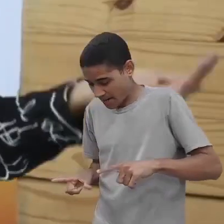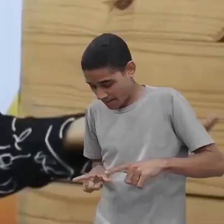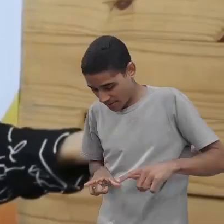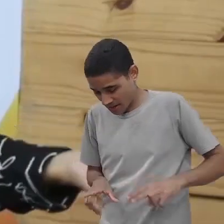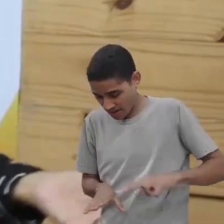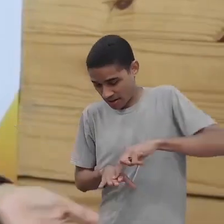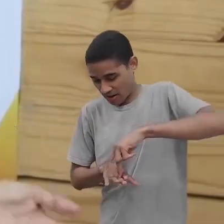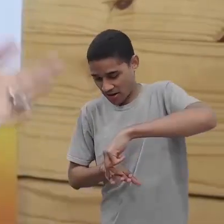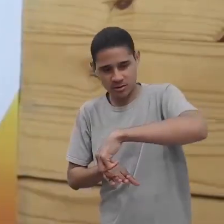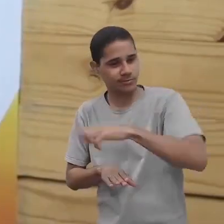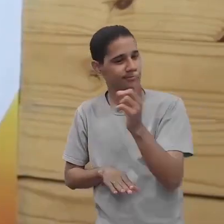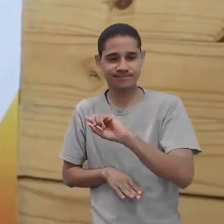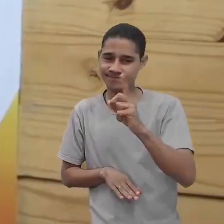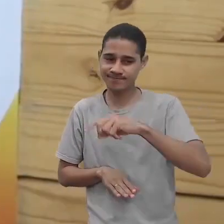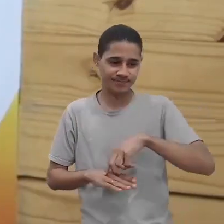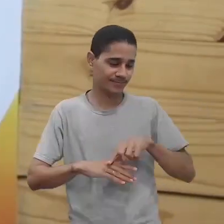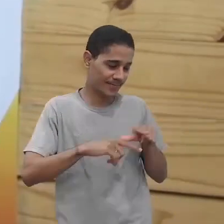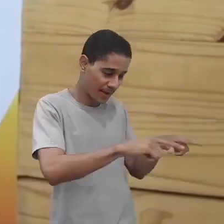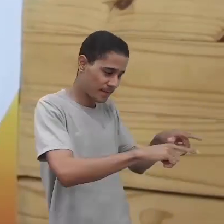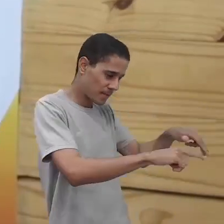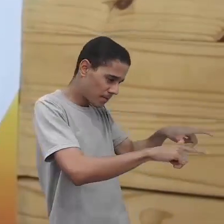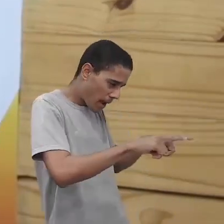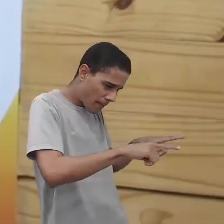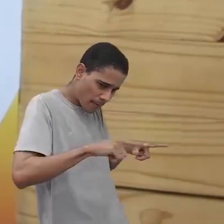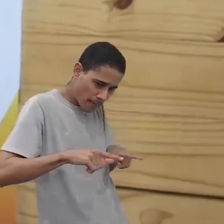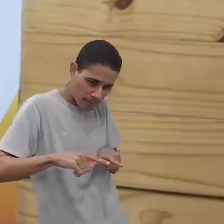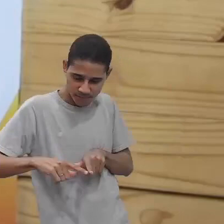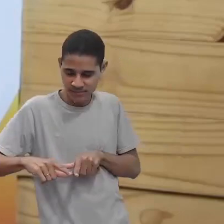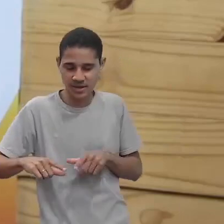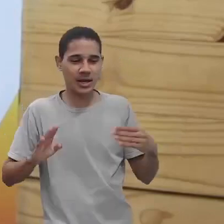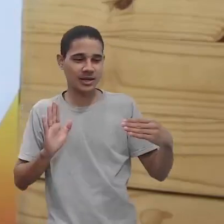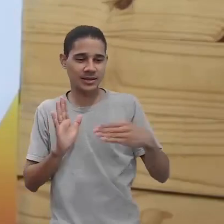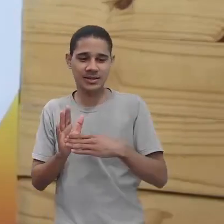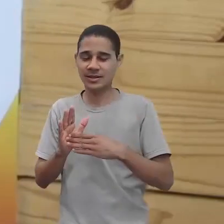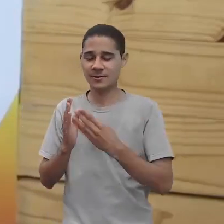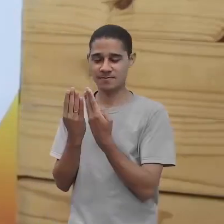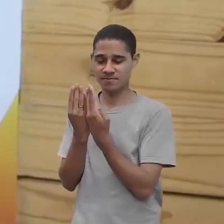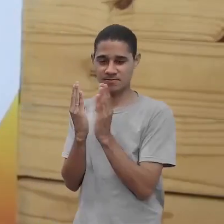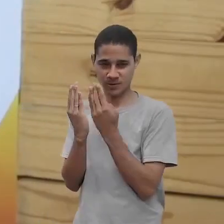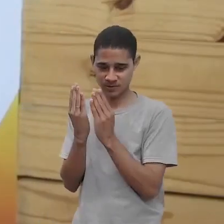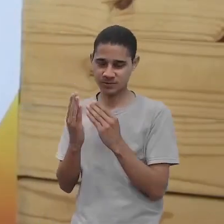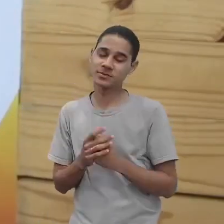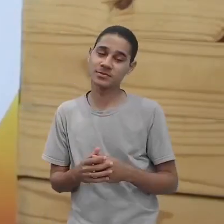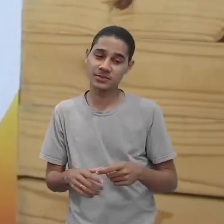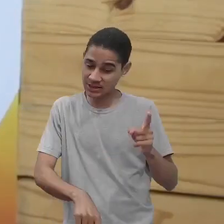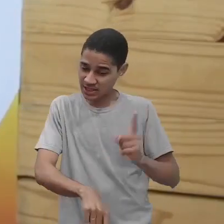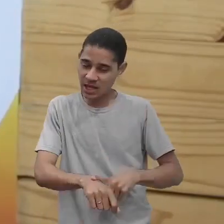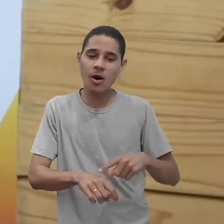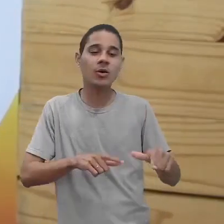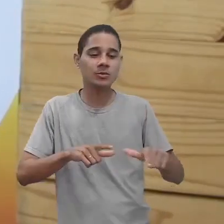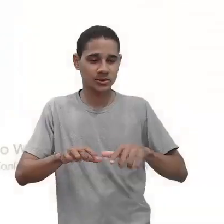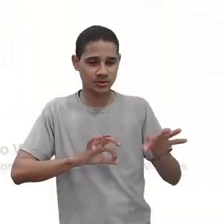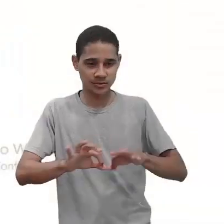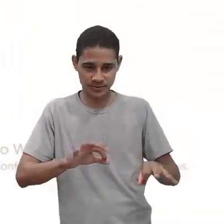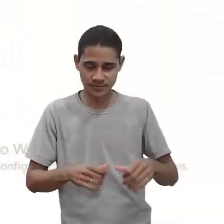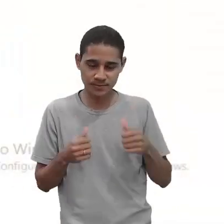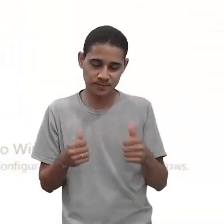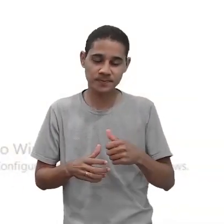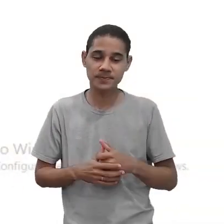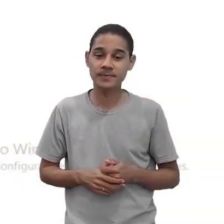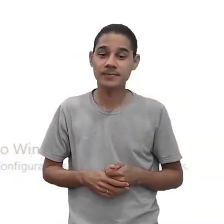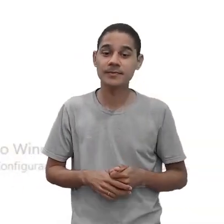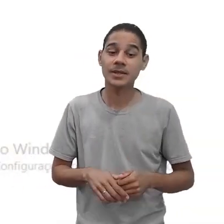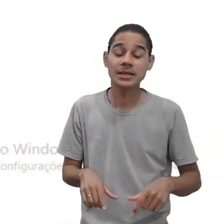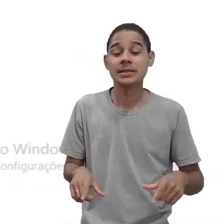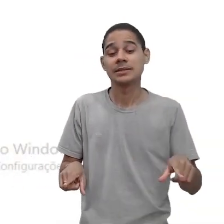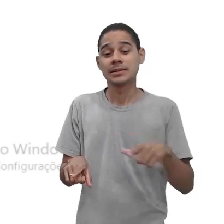começar do fim desse cômodo até a direção da porta, na parte da execução de fato da paginação. Então, existem alguns tipos